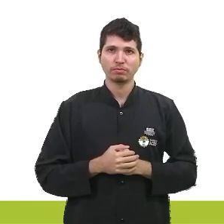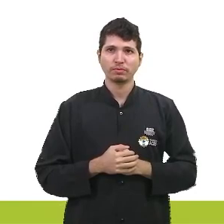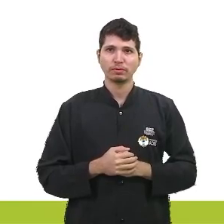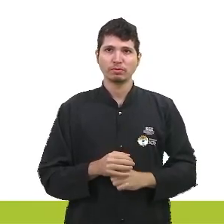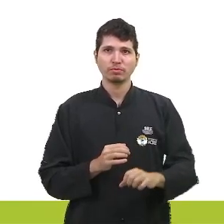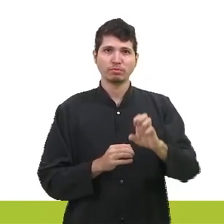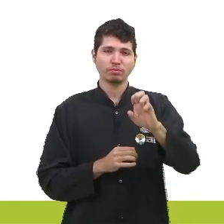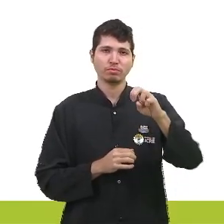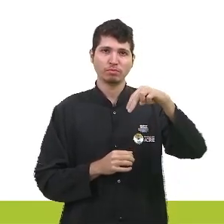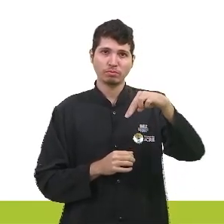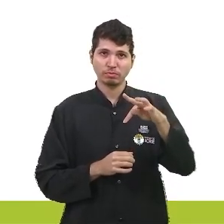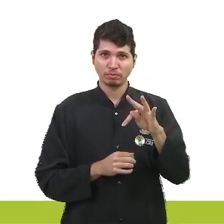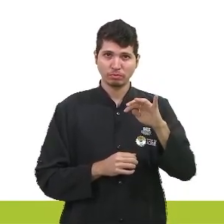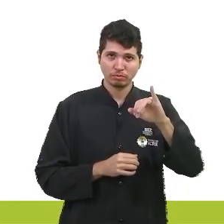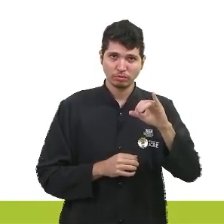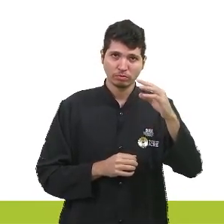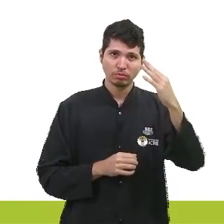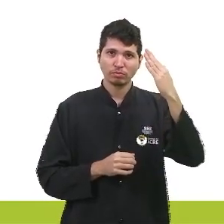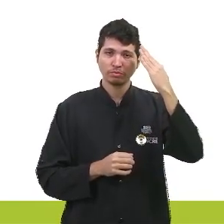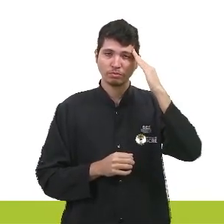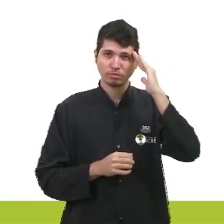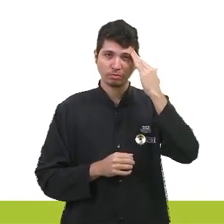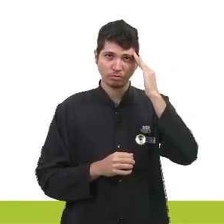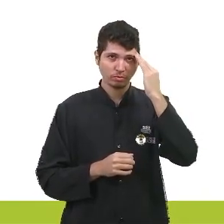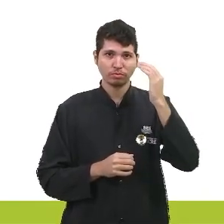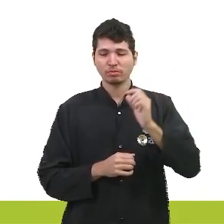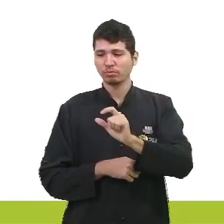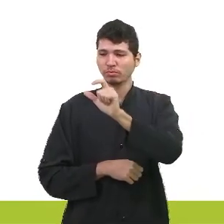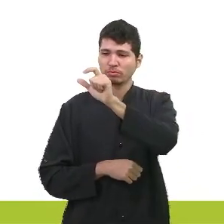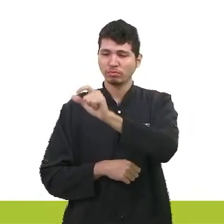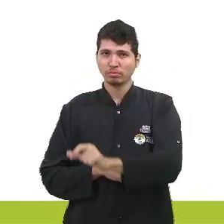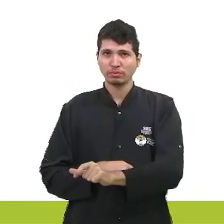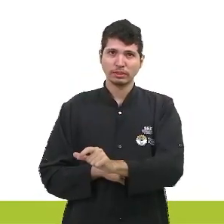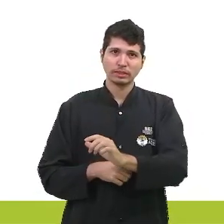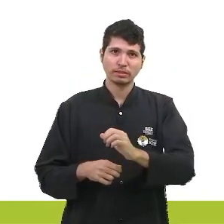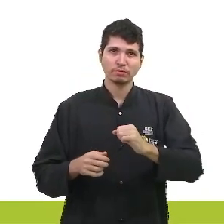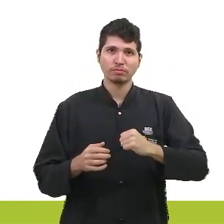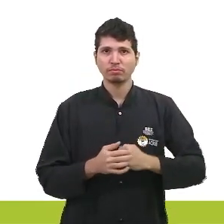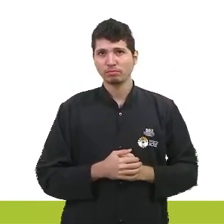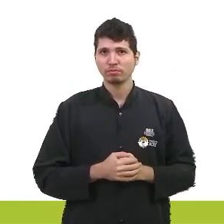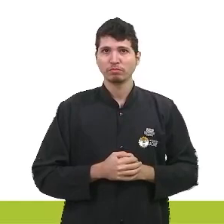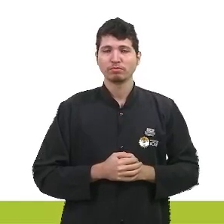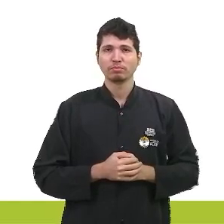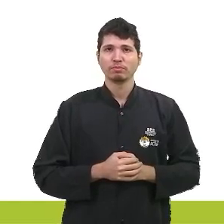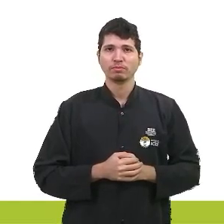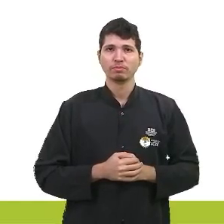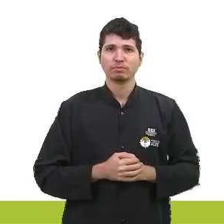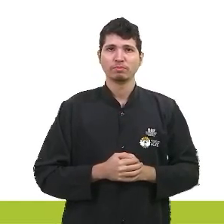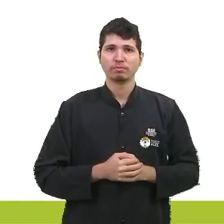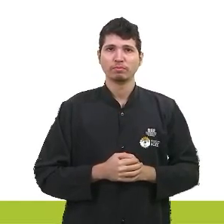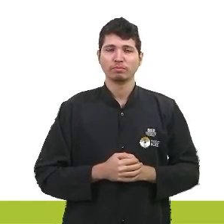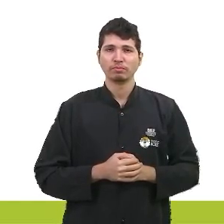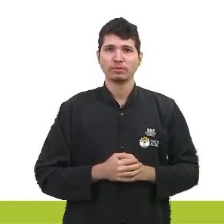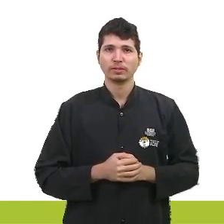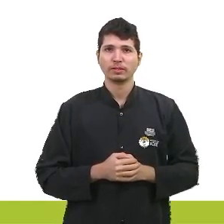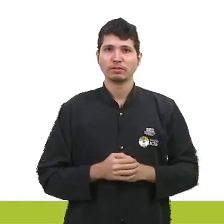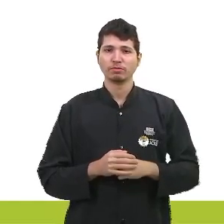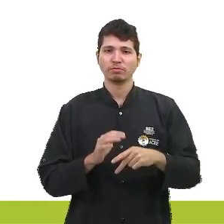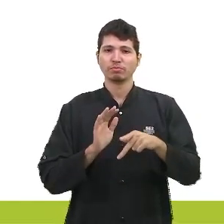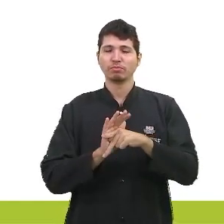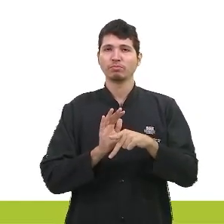compreende o ser ou se compreende o ser em sua existência e que também ele o próprio